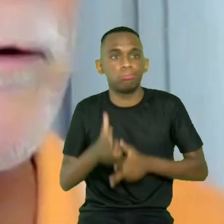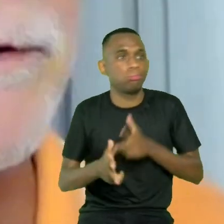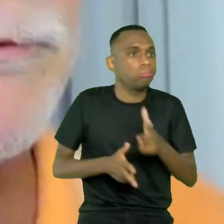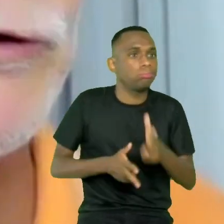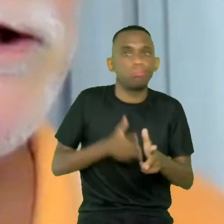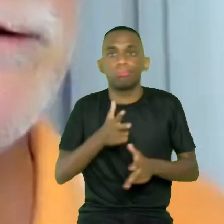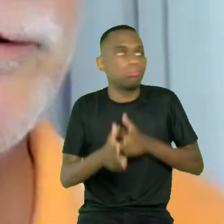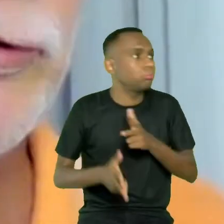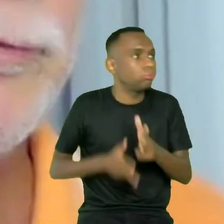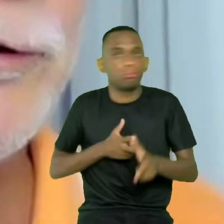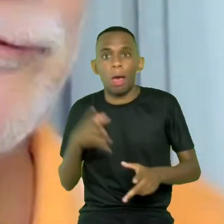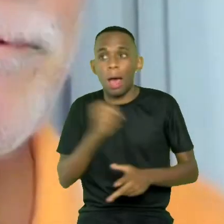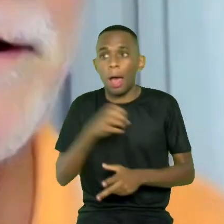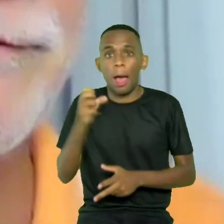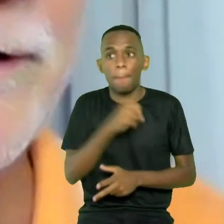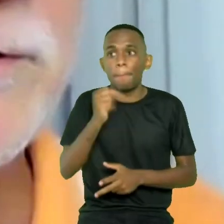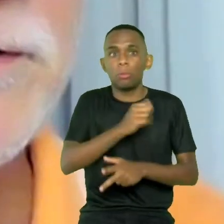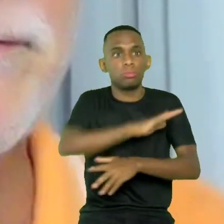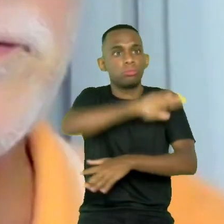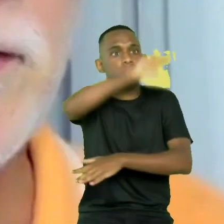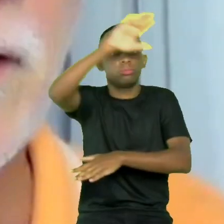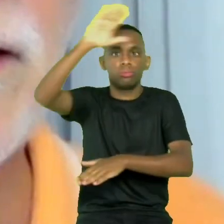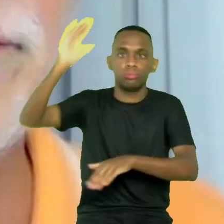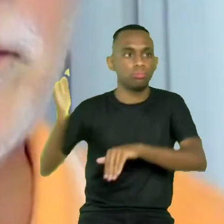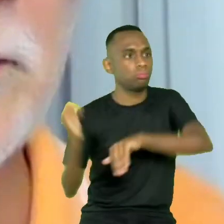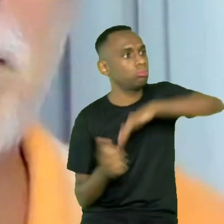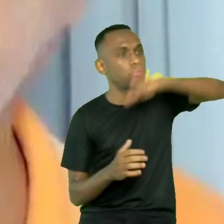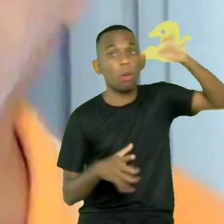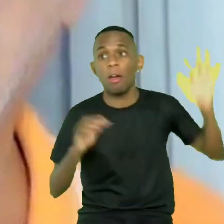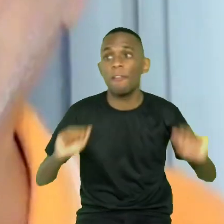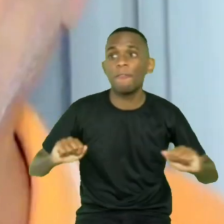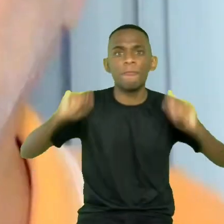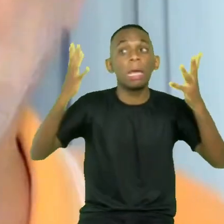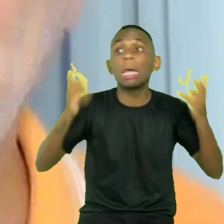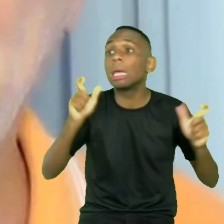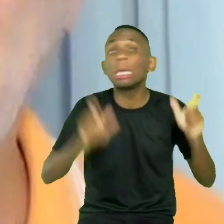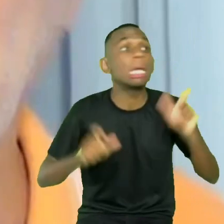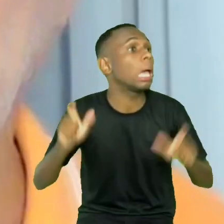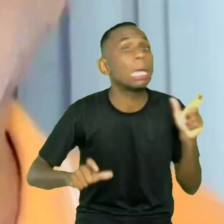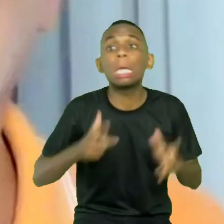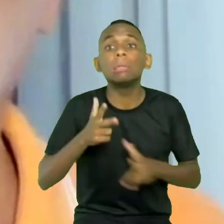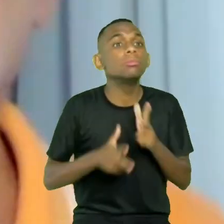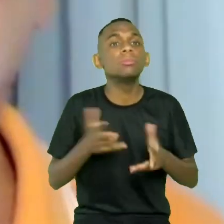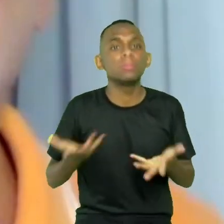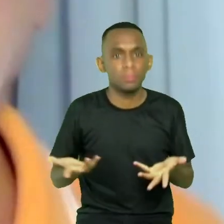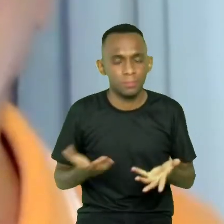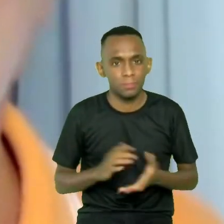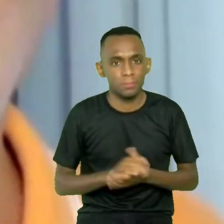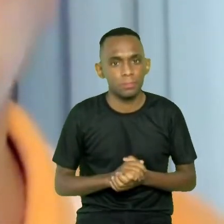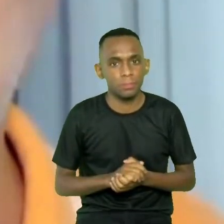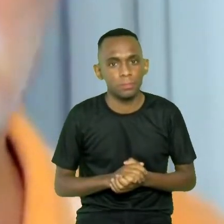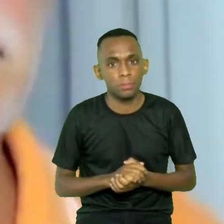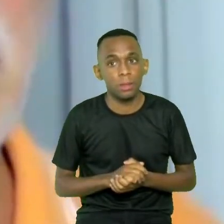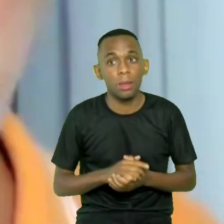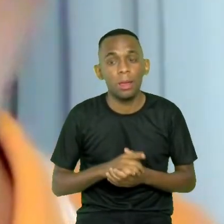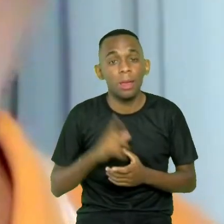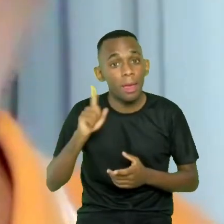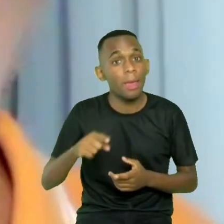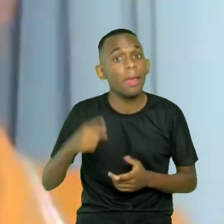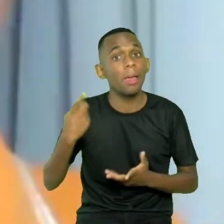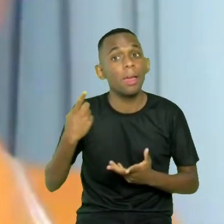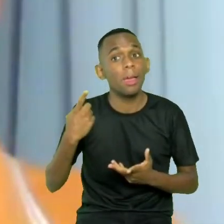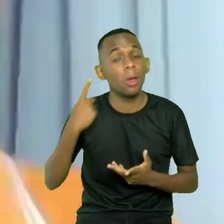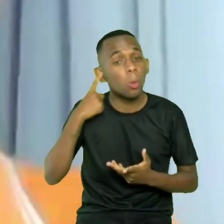feito cobra, a montanha vem subindo, vem para a festa, já, quem vem nele, quem vem lá? Isso é o som o Do rame-rame